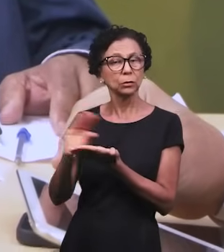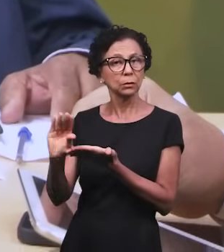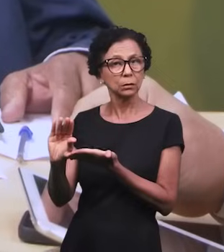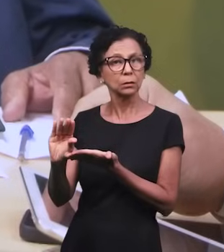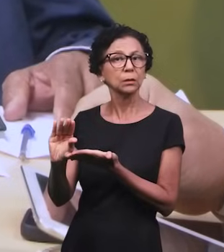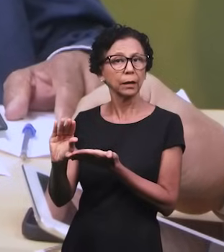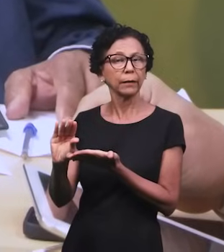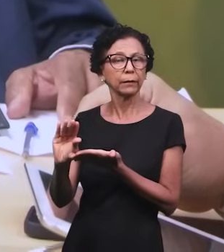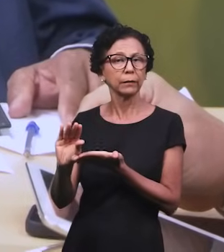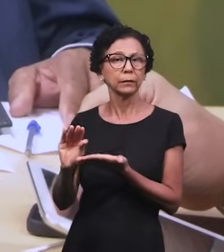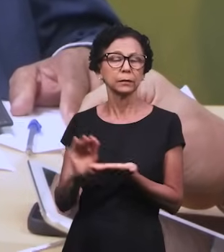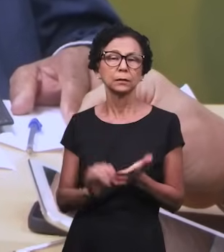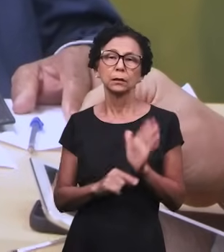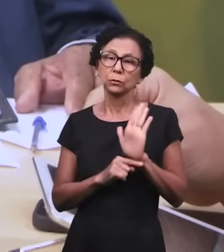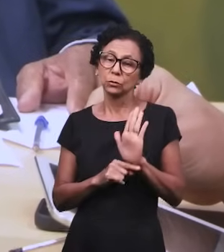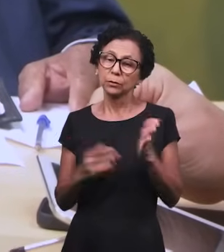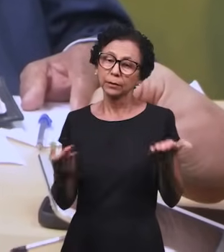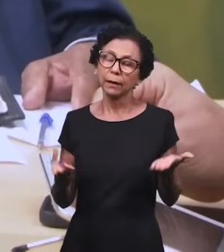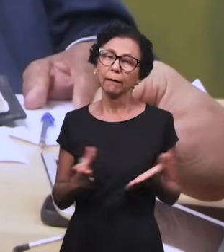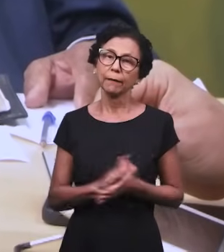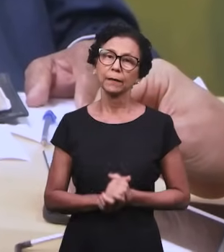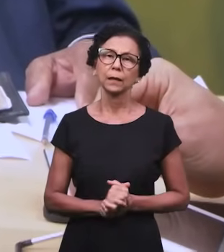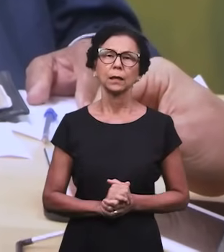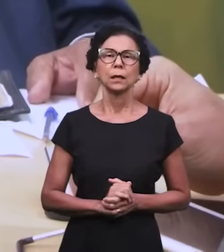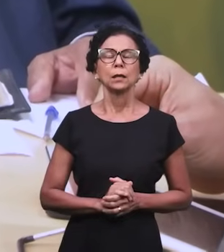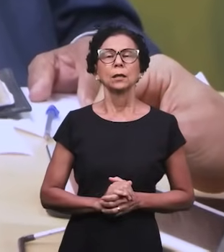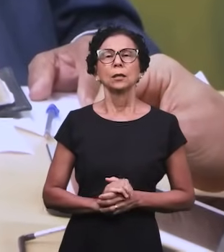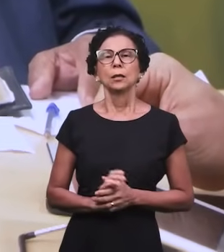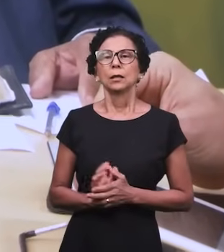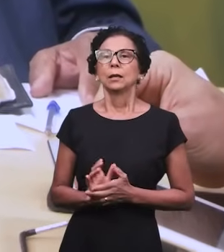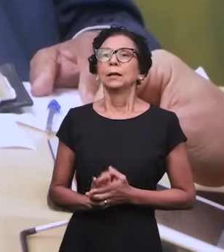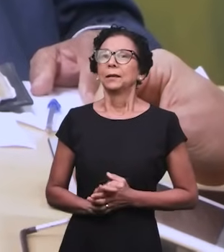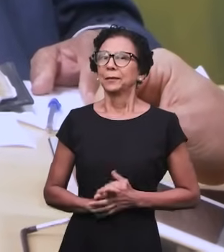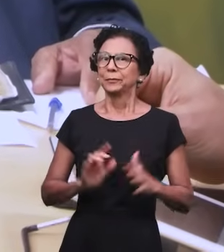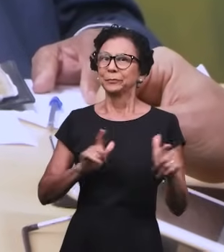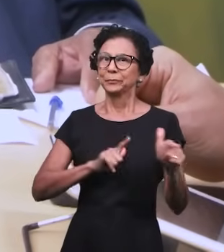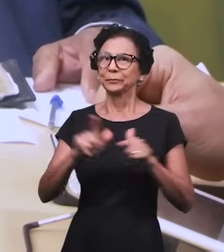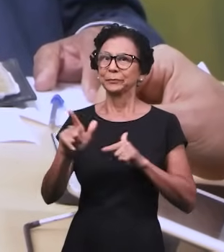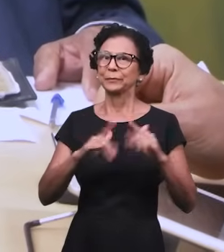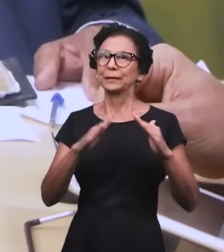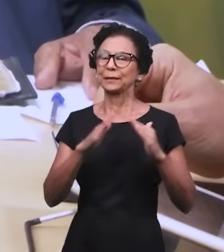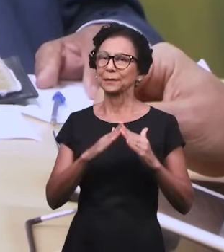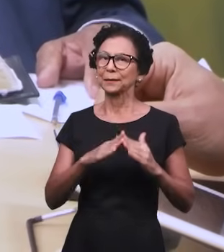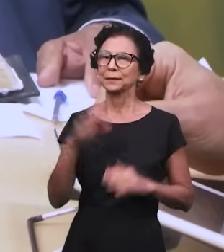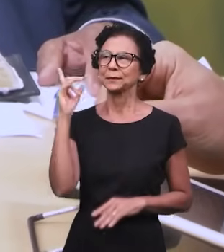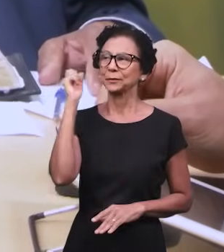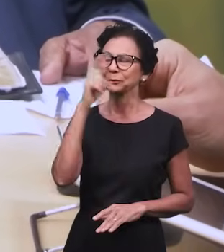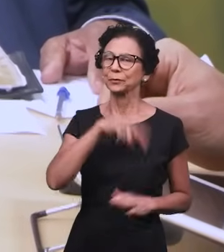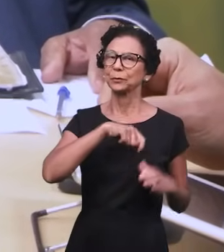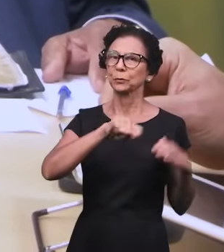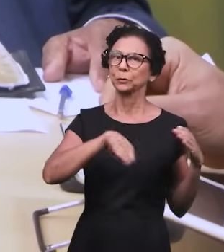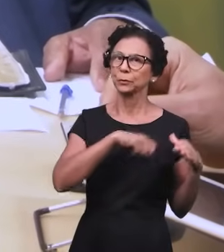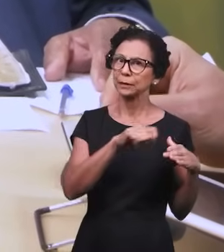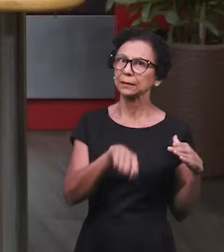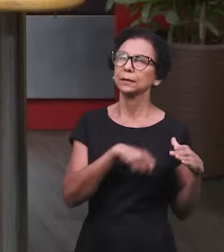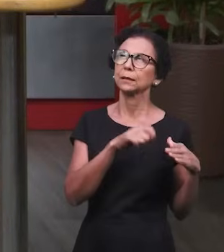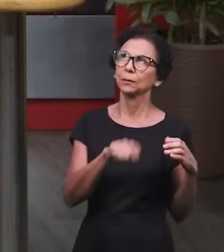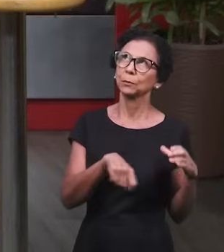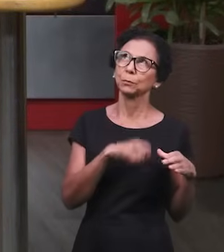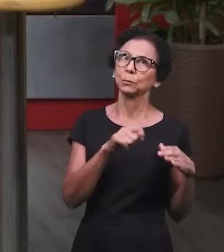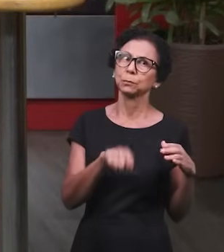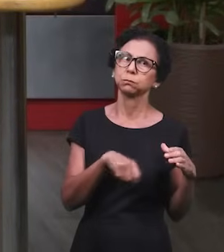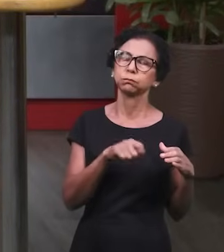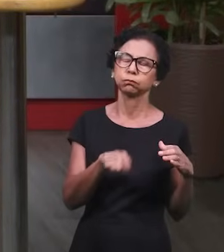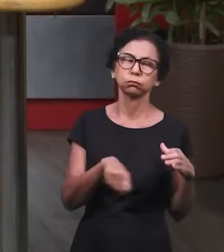o trabalho de casa não seja um trabalho pesado que eu faço trabalho de casa lá eu sei que o negócio é pesado você cozinhar você fazer comida não é brincadeira não lavar